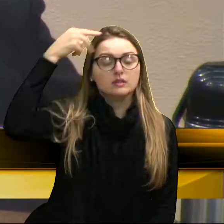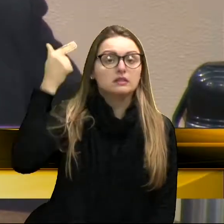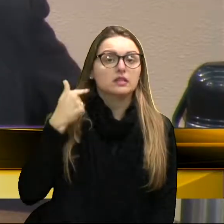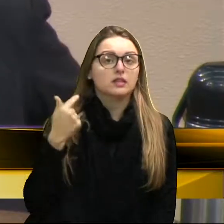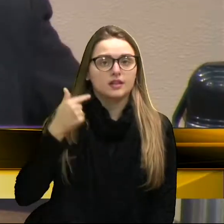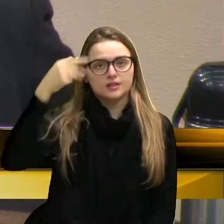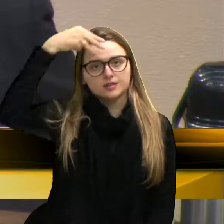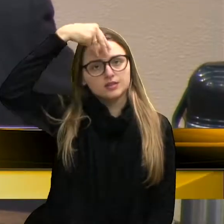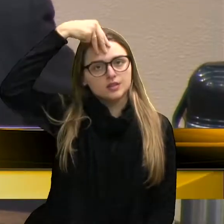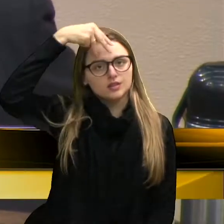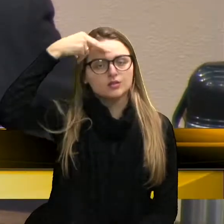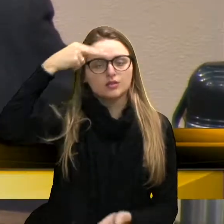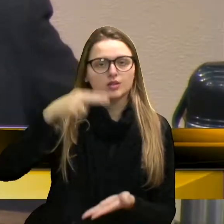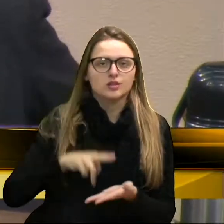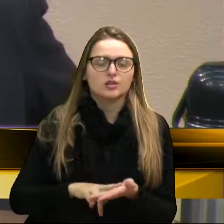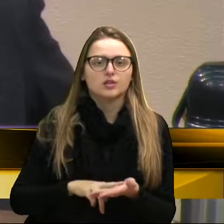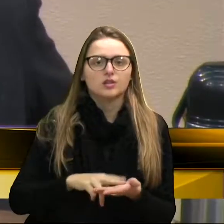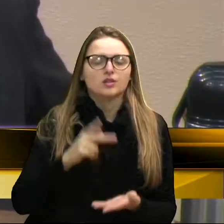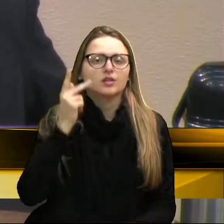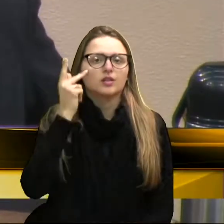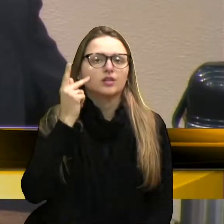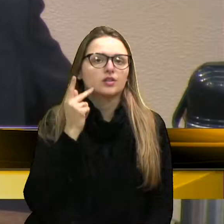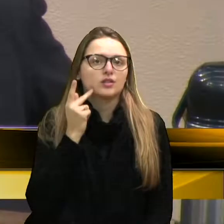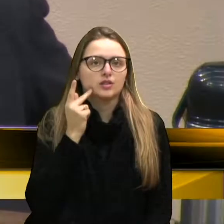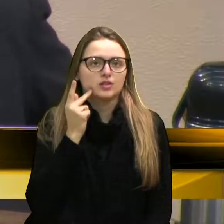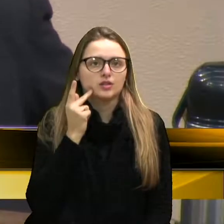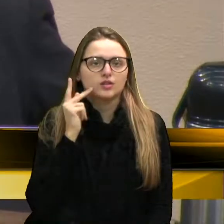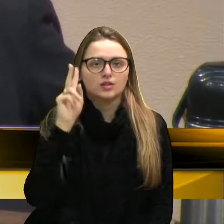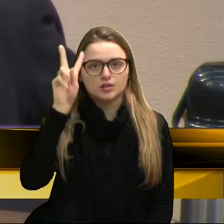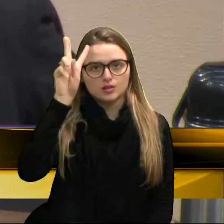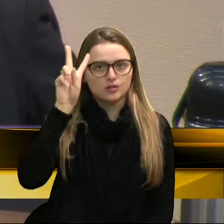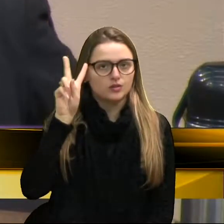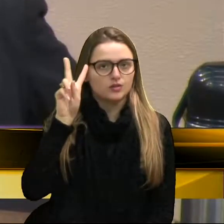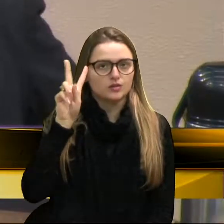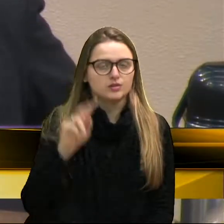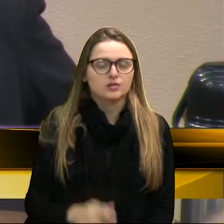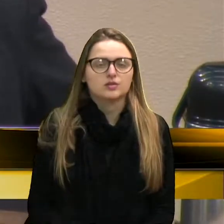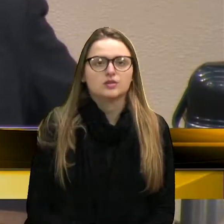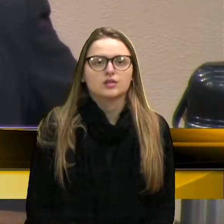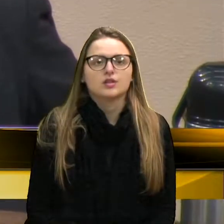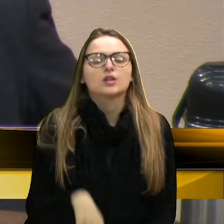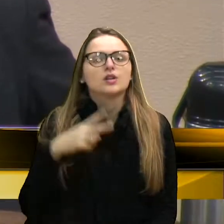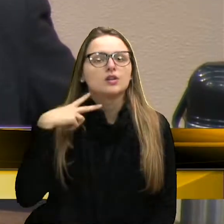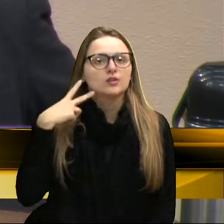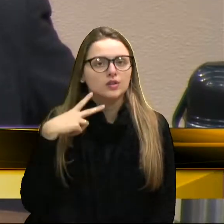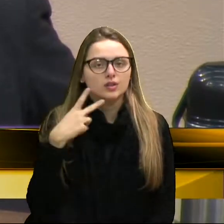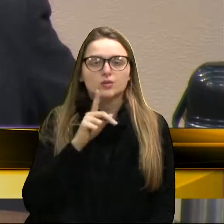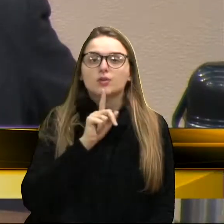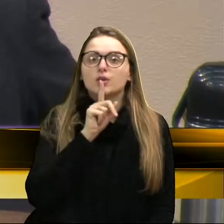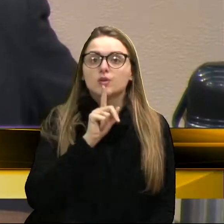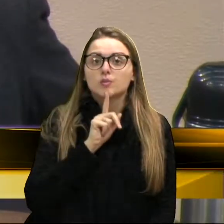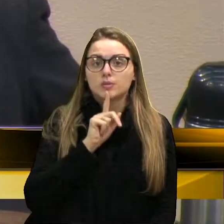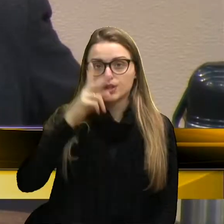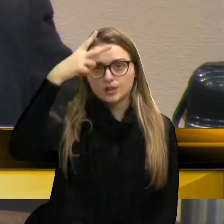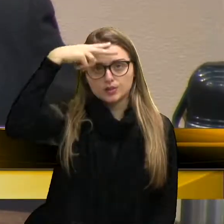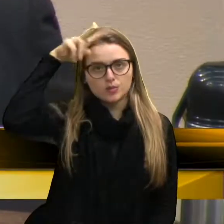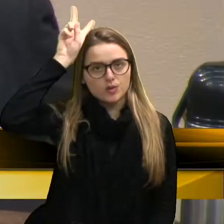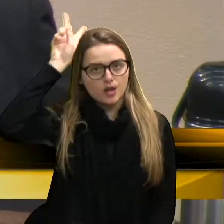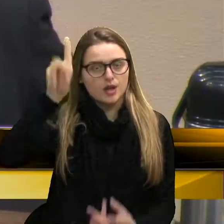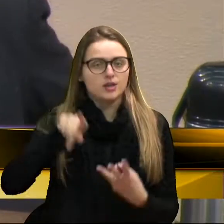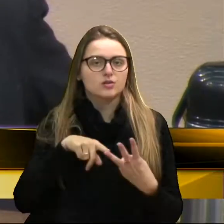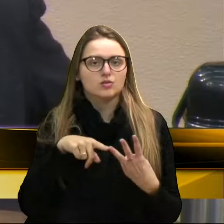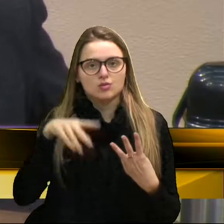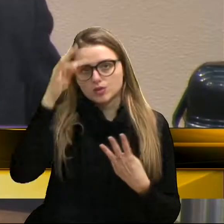Kiko Girardi, Neril Carteiro, Renato Nunes e Velocino Ex. Vereadores Alberto Meneguzzi, Edson da Rosa e